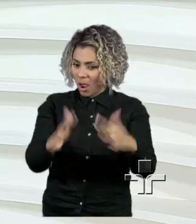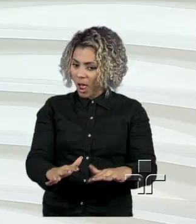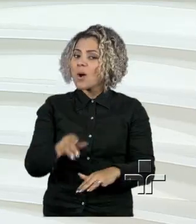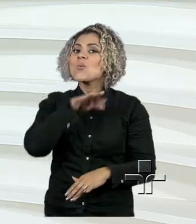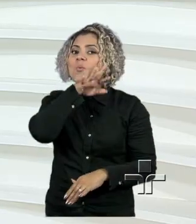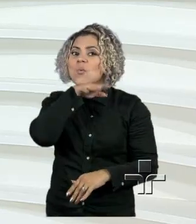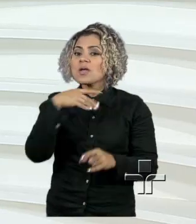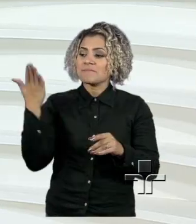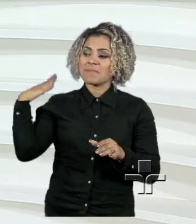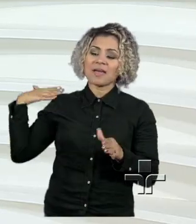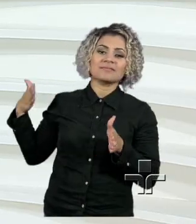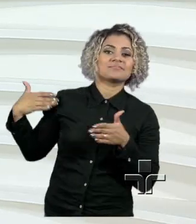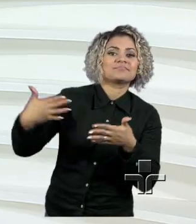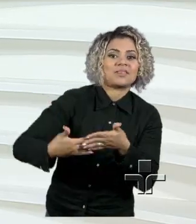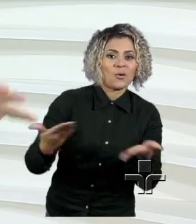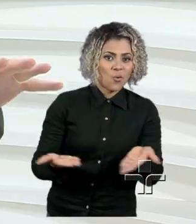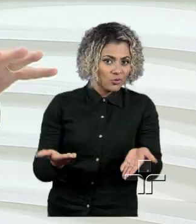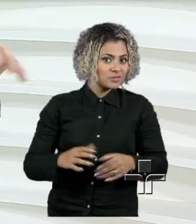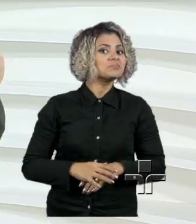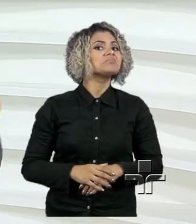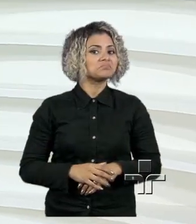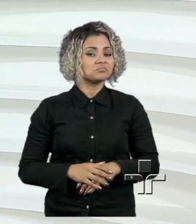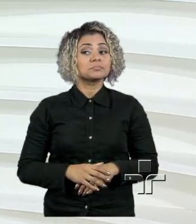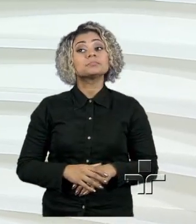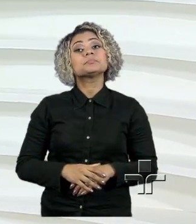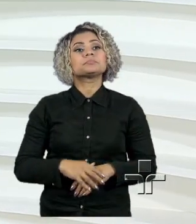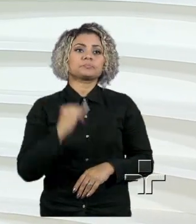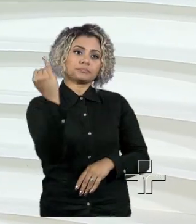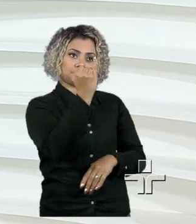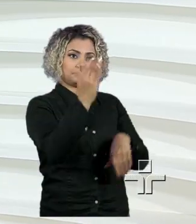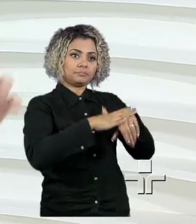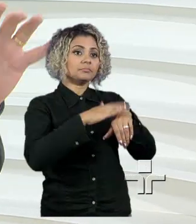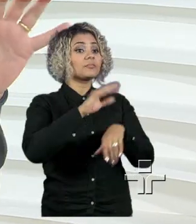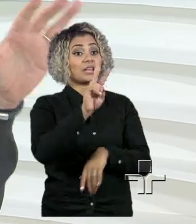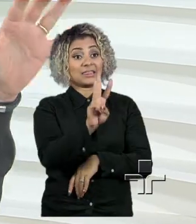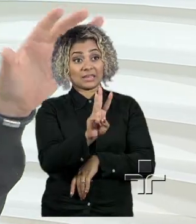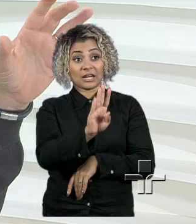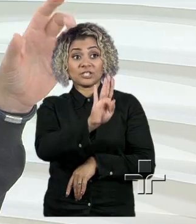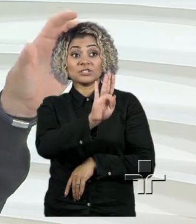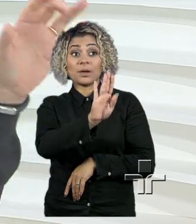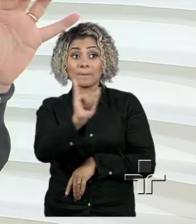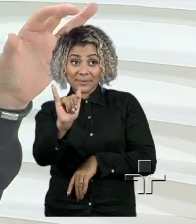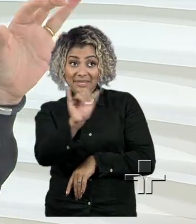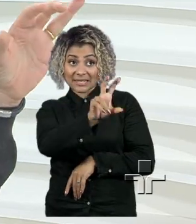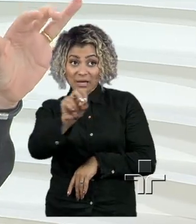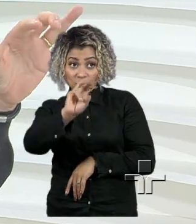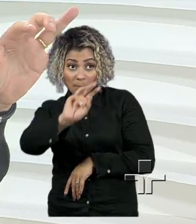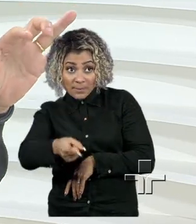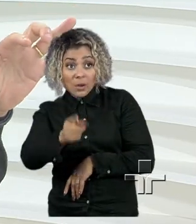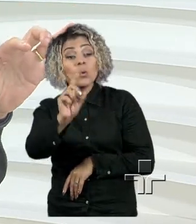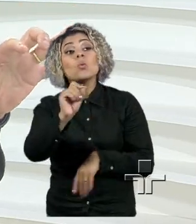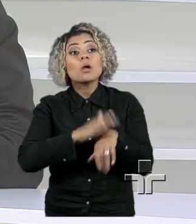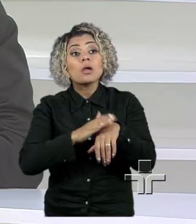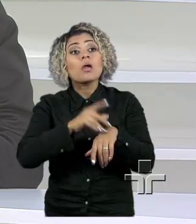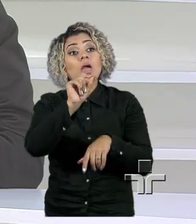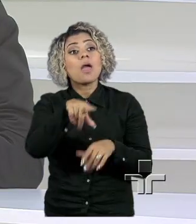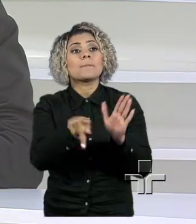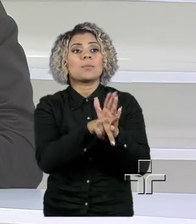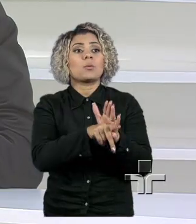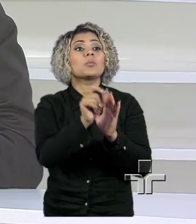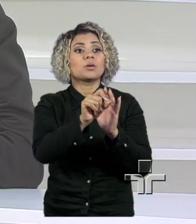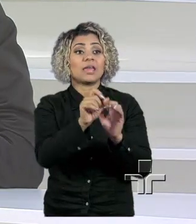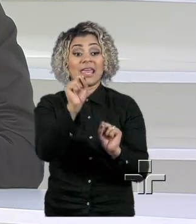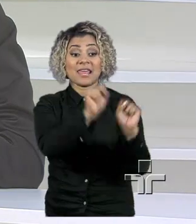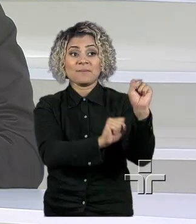pior recessão da história? Isso é importante deixar claro que esses 3 bilhões e meio é a soma dos negócios da indústria com a rede franqueada,